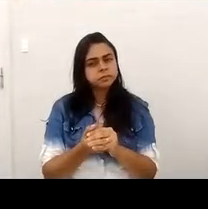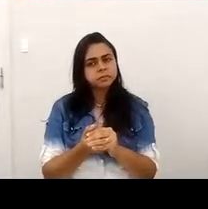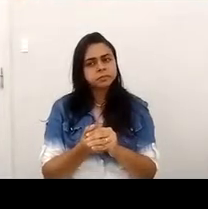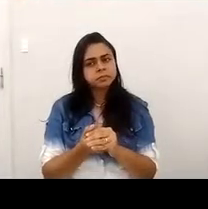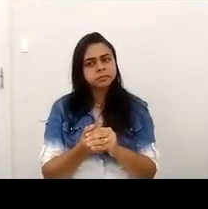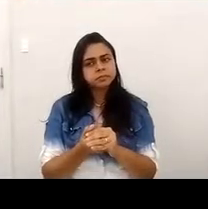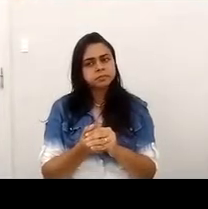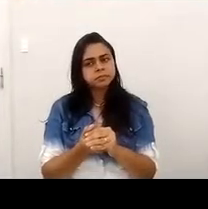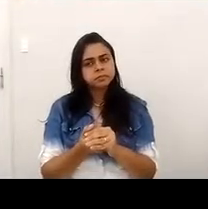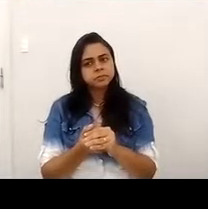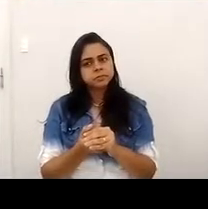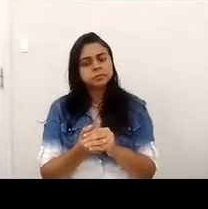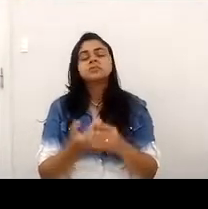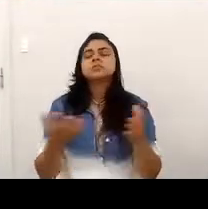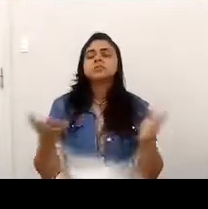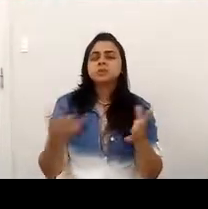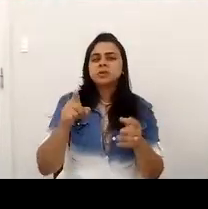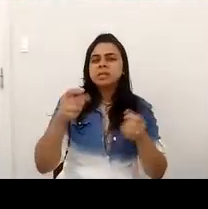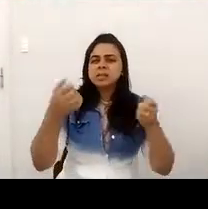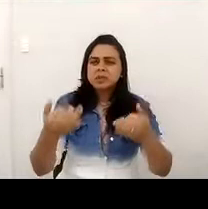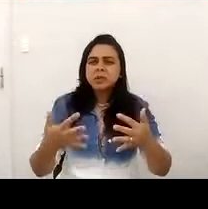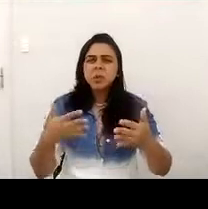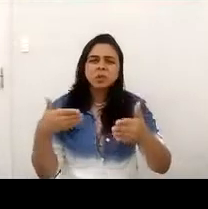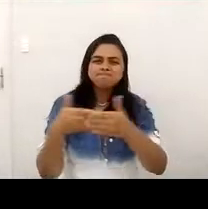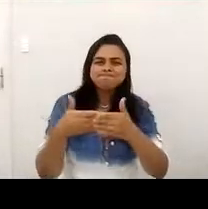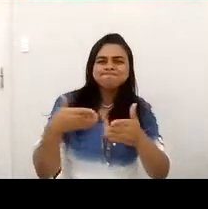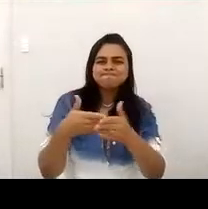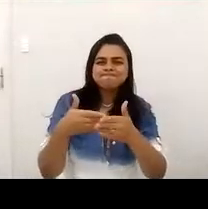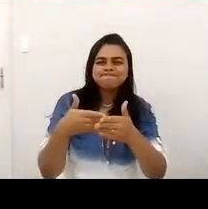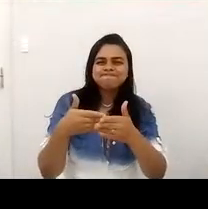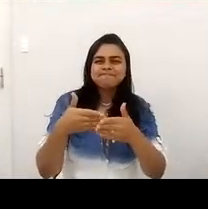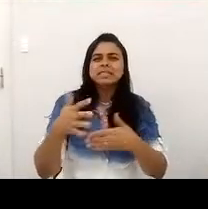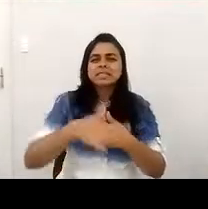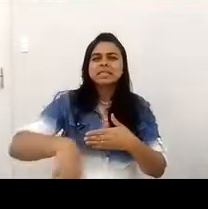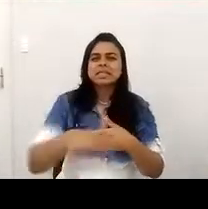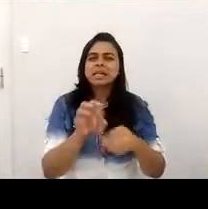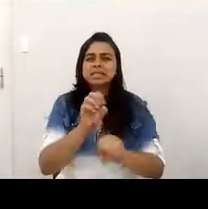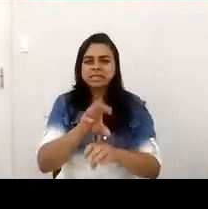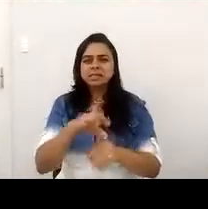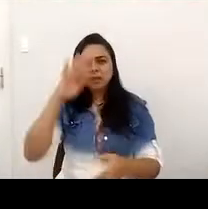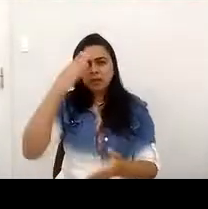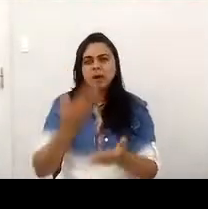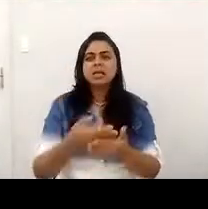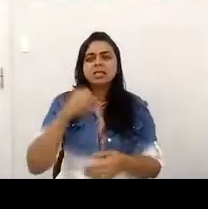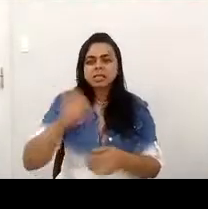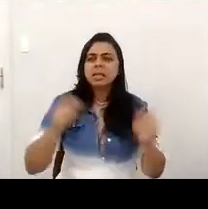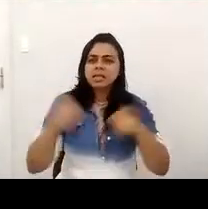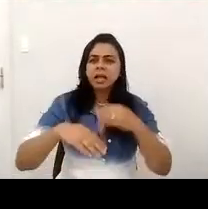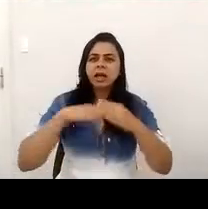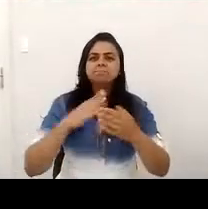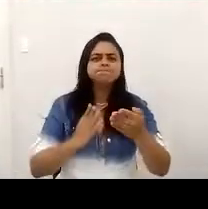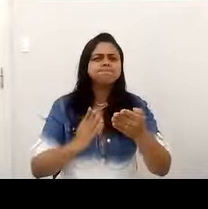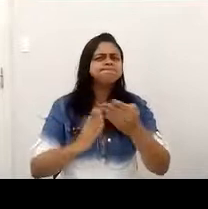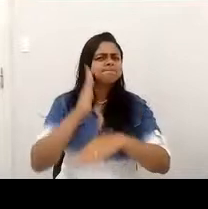você colocou, né, esses empecilhos a partir da educação, eu acredito muito que eles podem ser superados aí, né, o